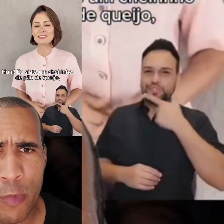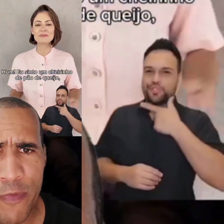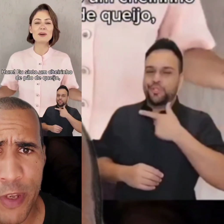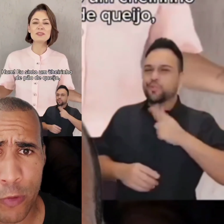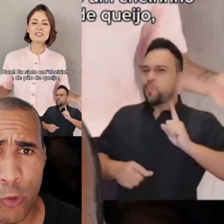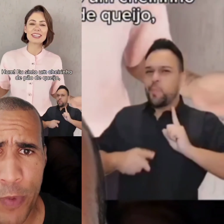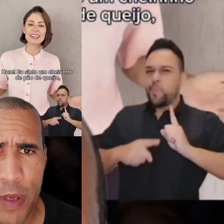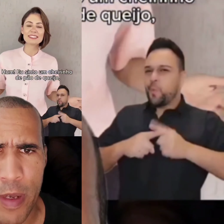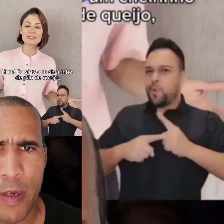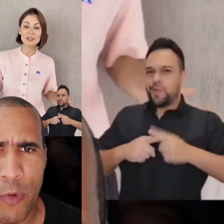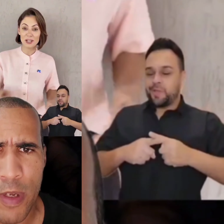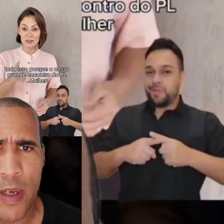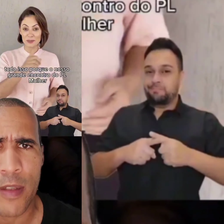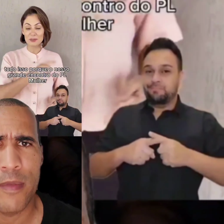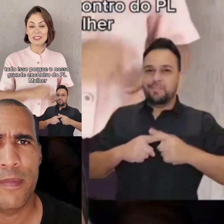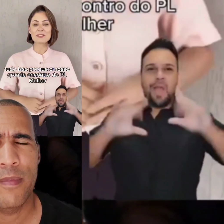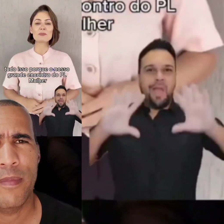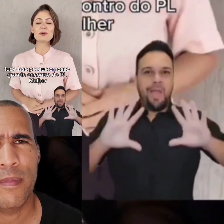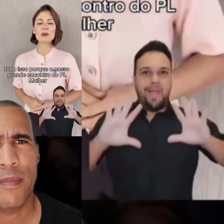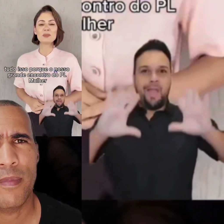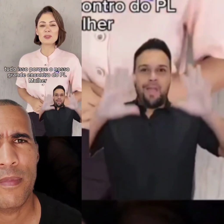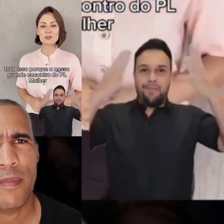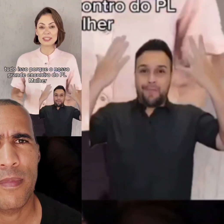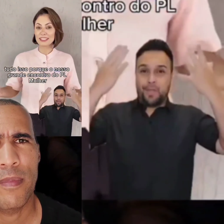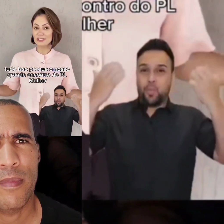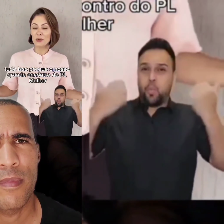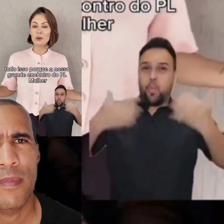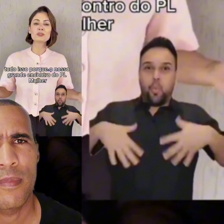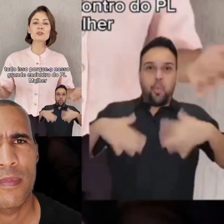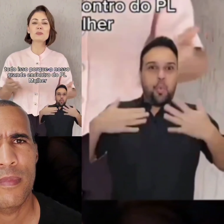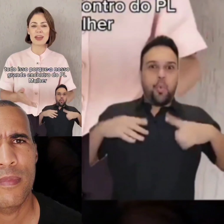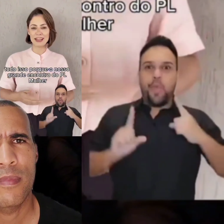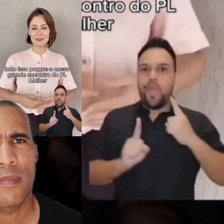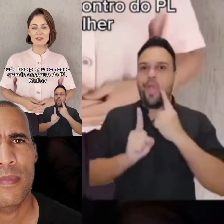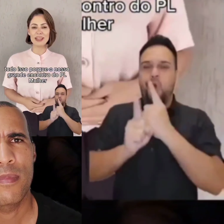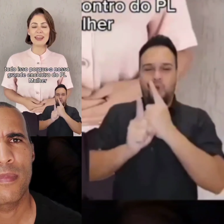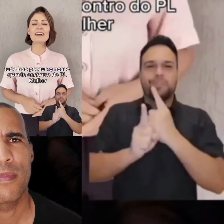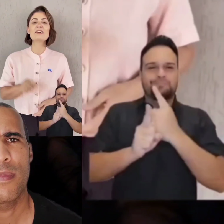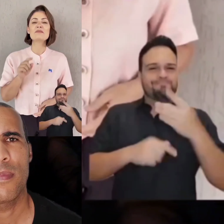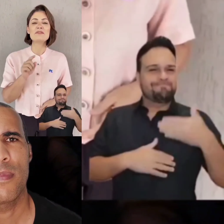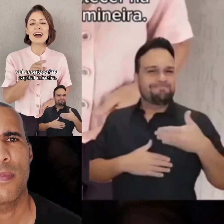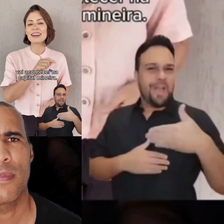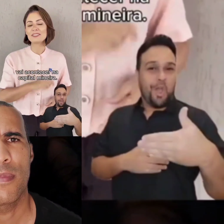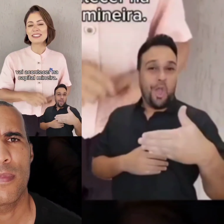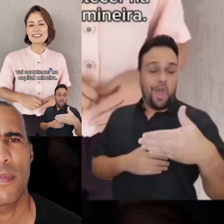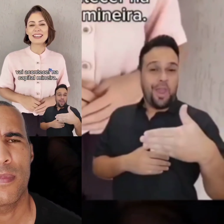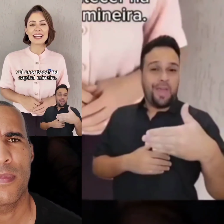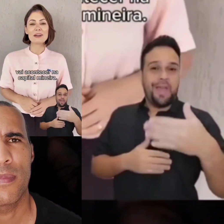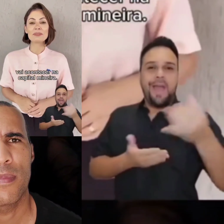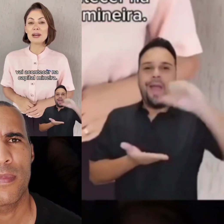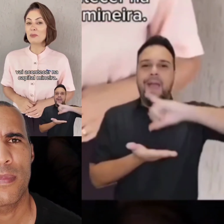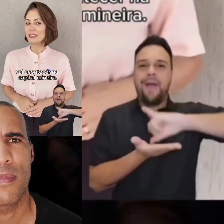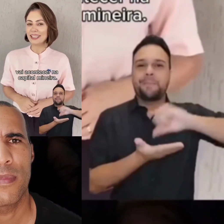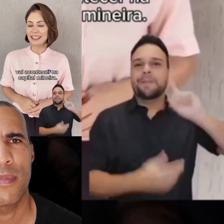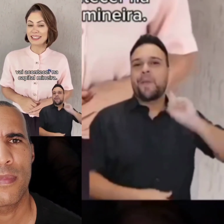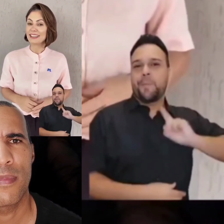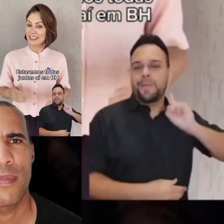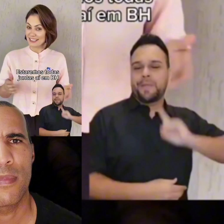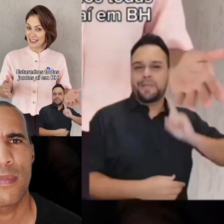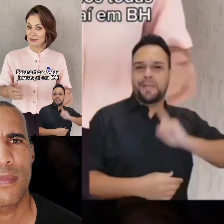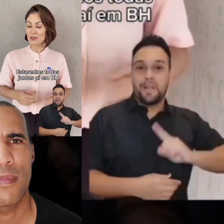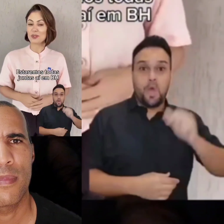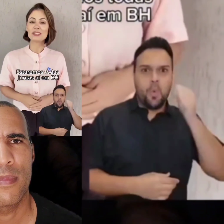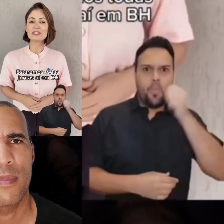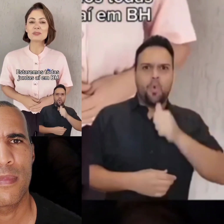um o cheirinho de pão de queijo. Mulher. Tudo isso porque o nosso grande encontro do PL Mulher vai acontecer na capital